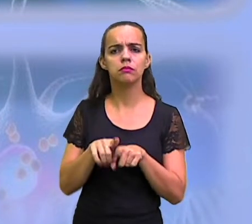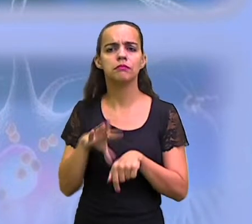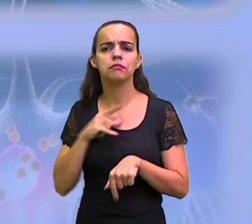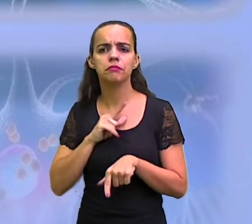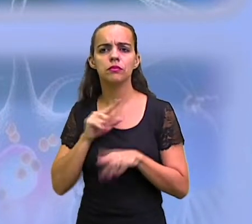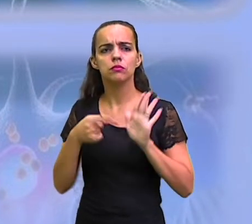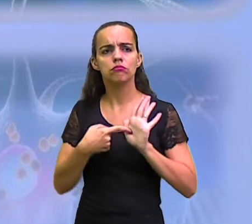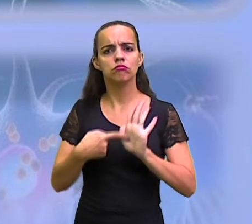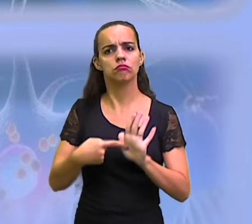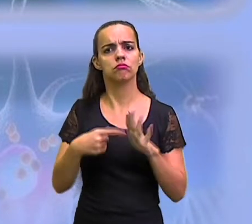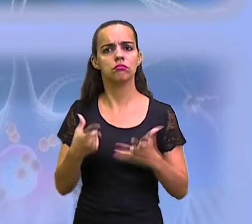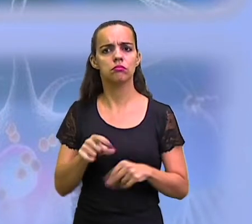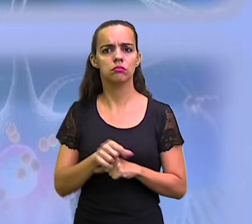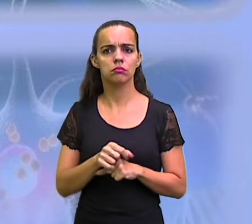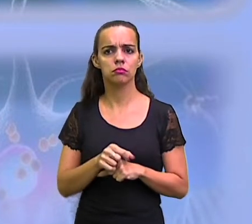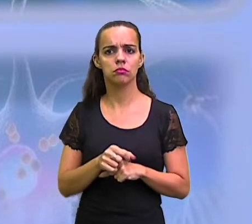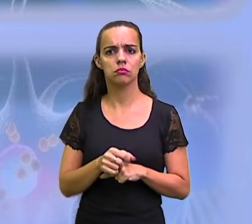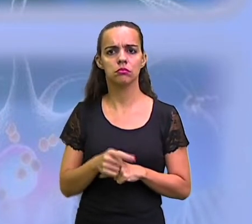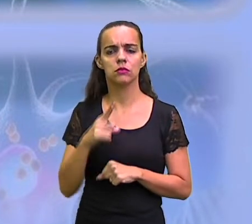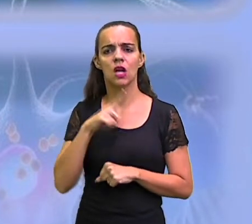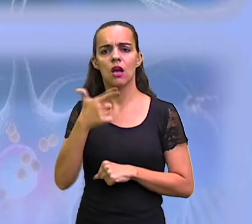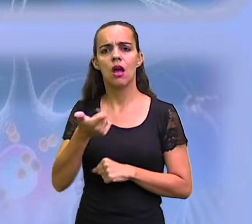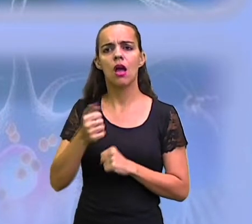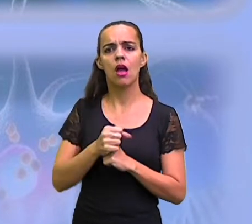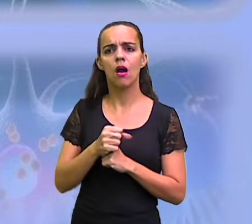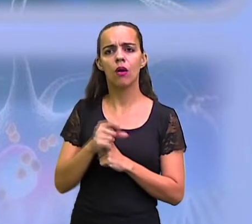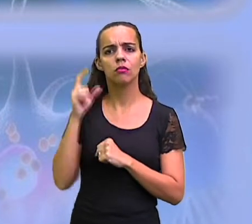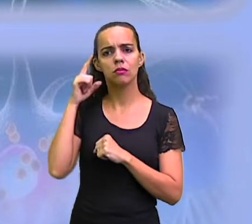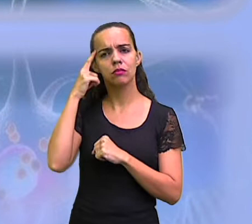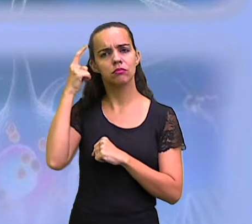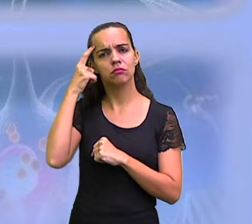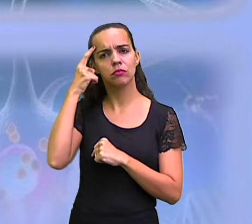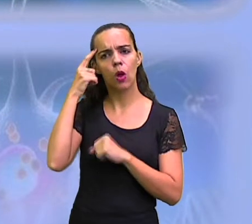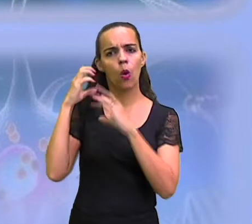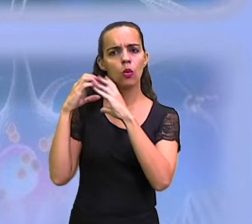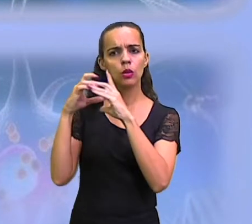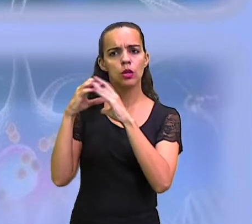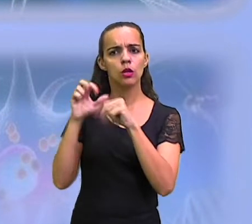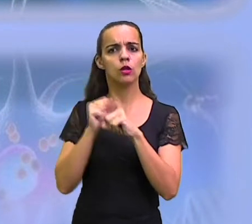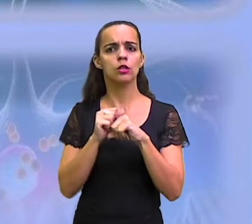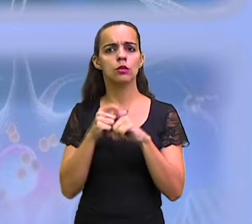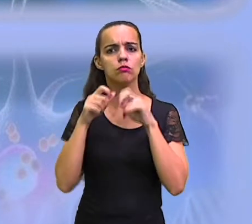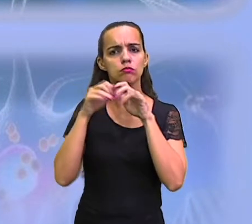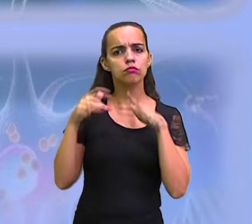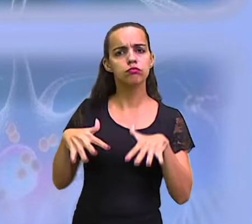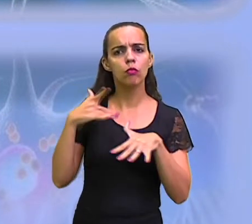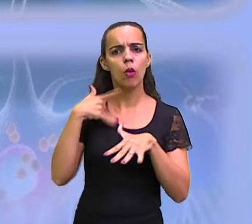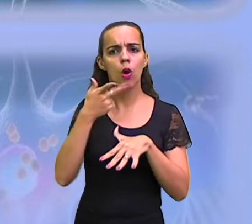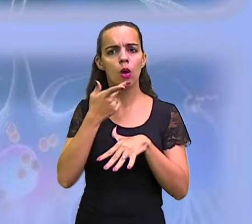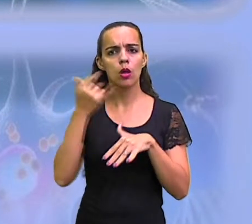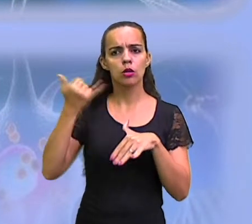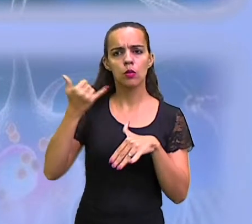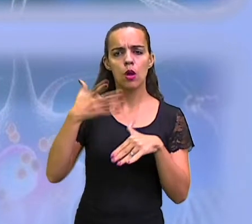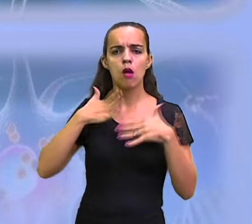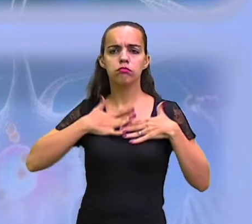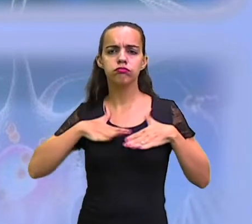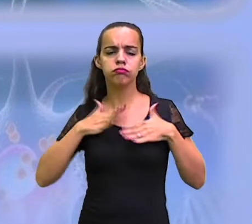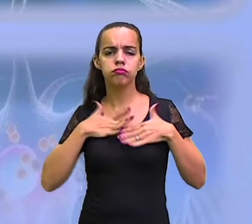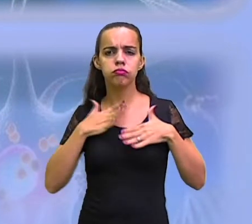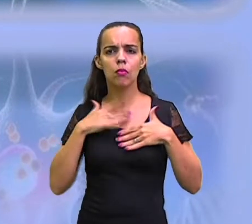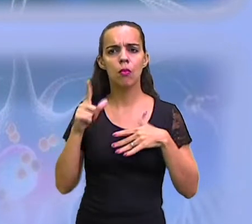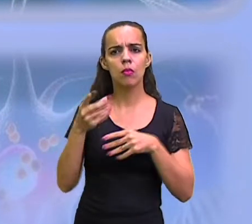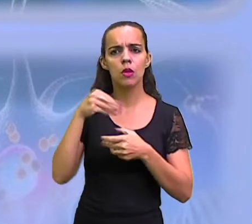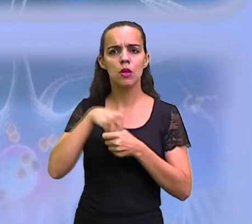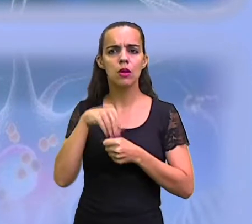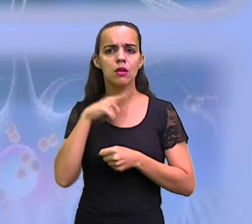costuma apresentar é a perda da consciência, a incontinência urinária, o desconforto estomacal,